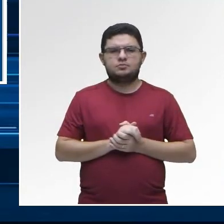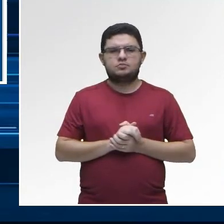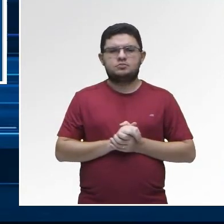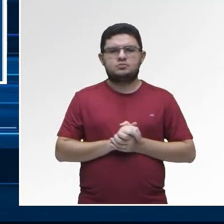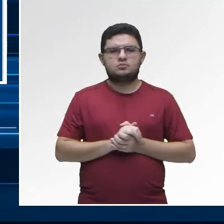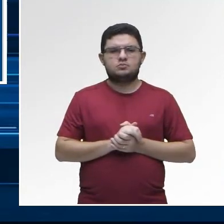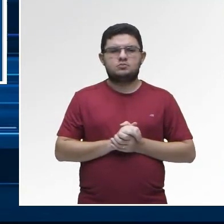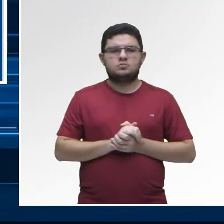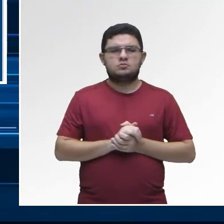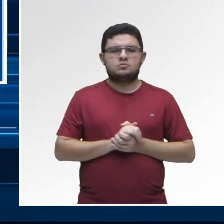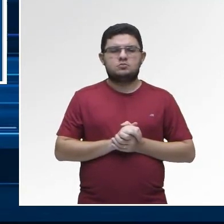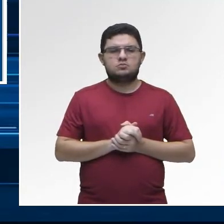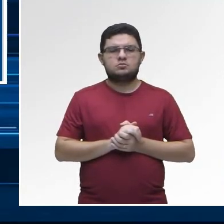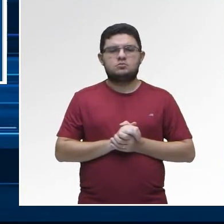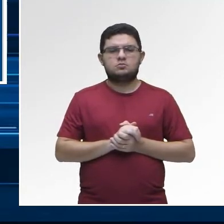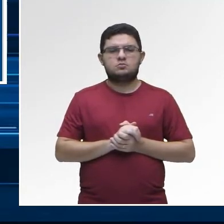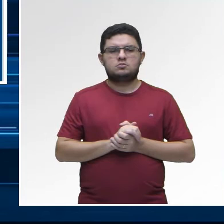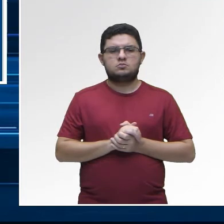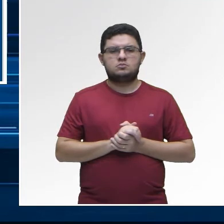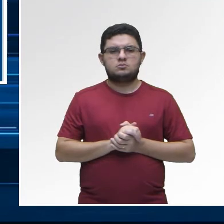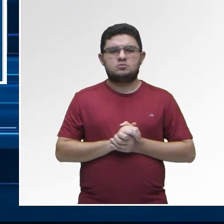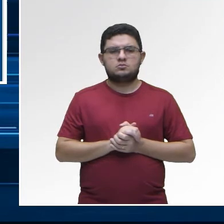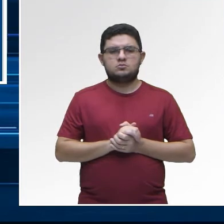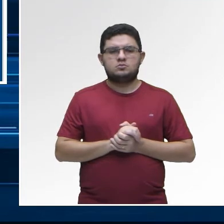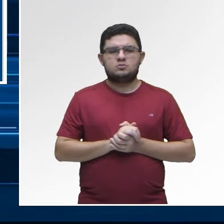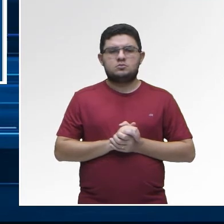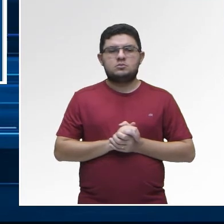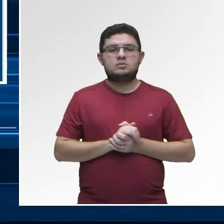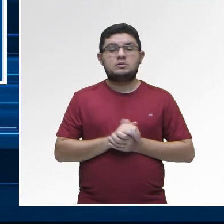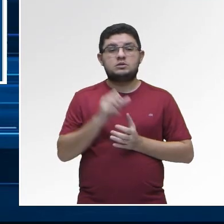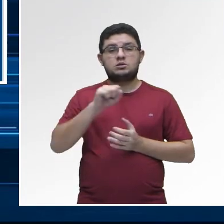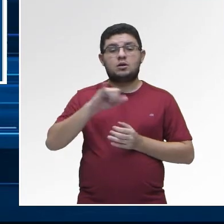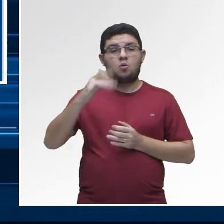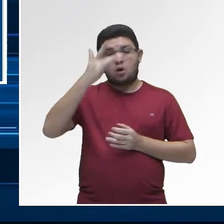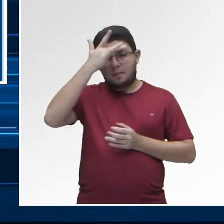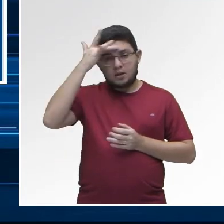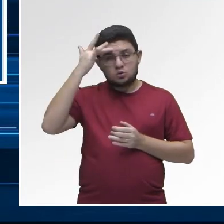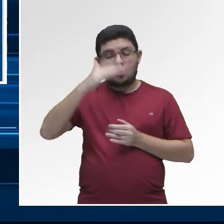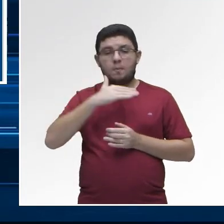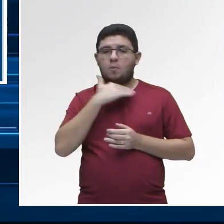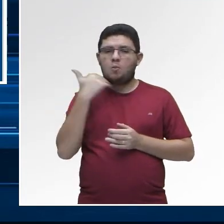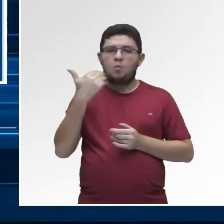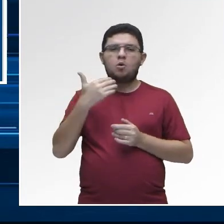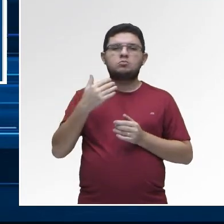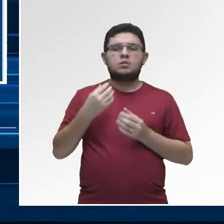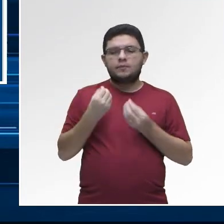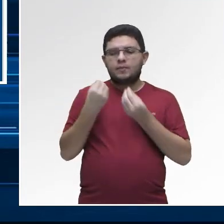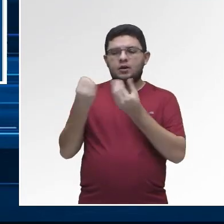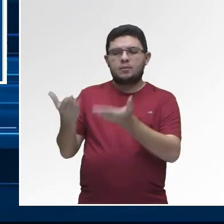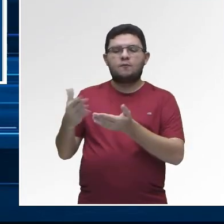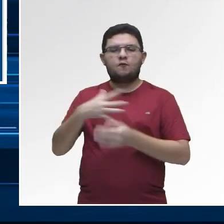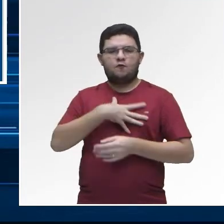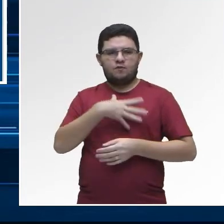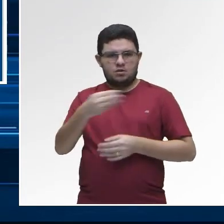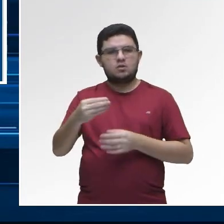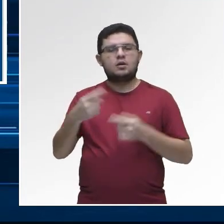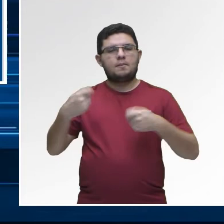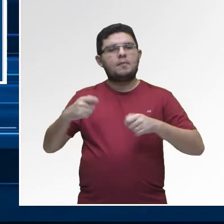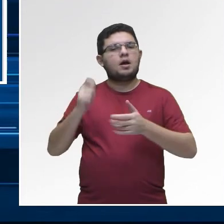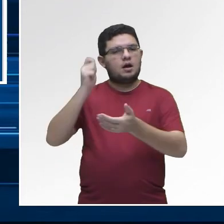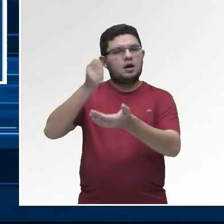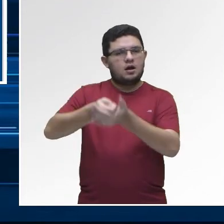servo morto aos seus filhos. Custas de inventário. Então, se você morreu, você